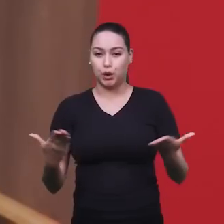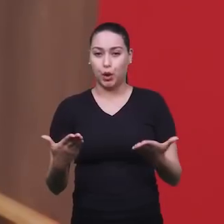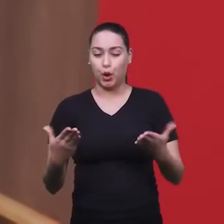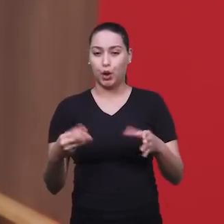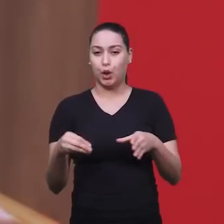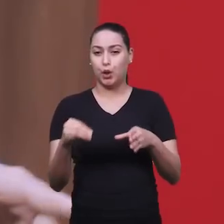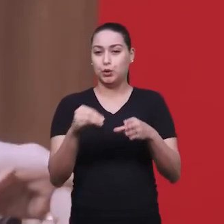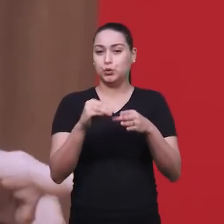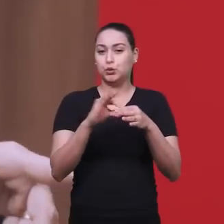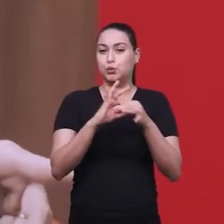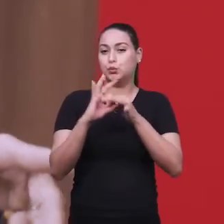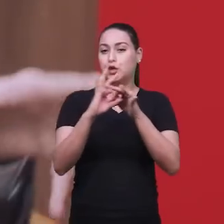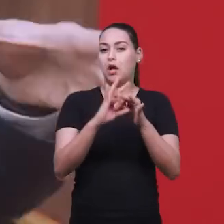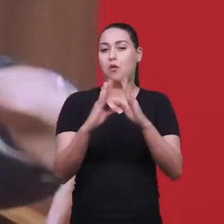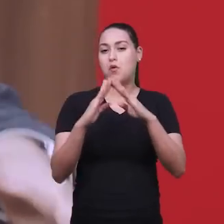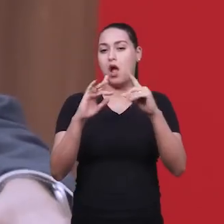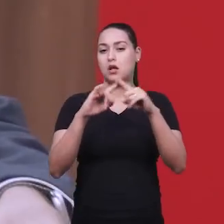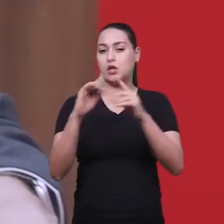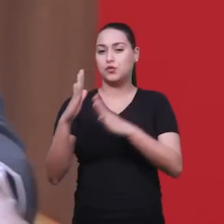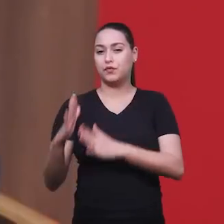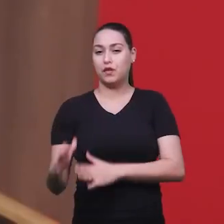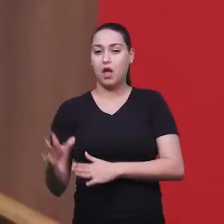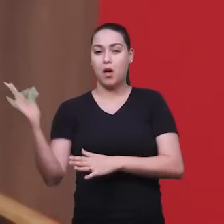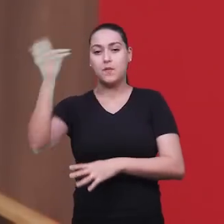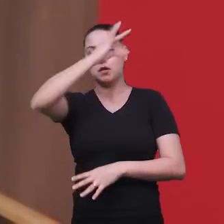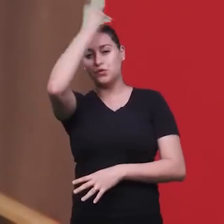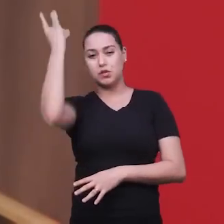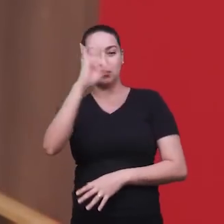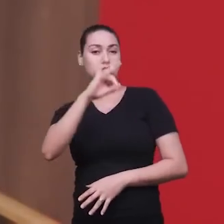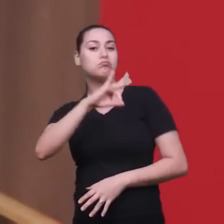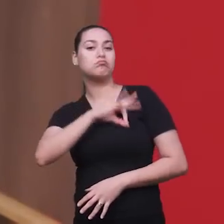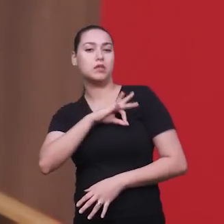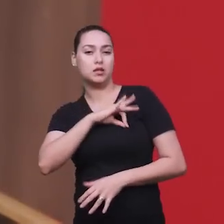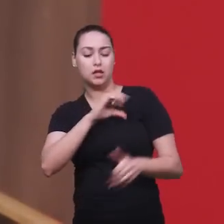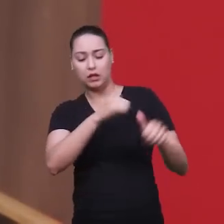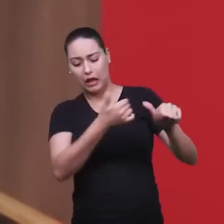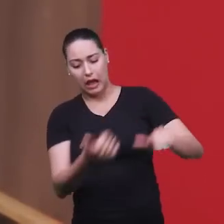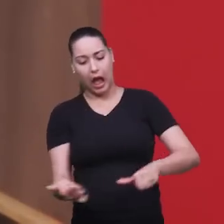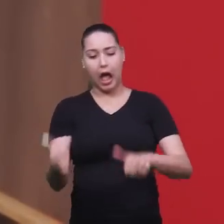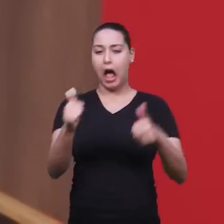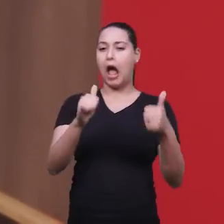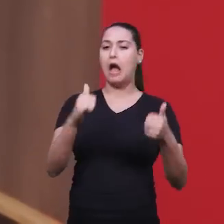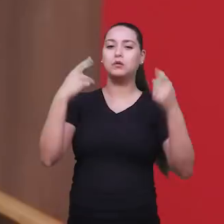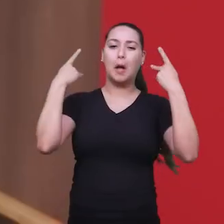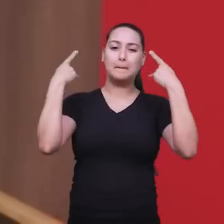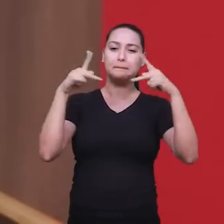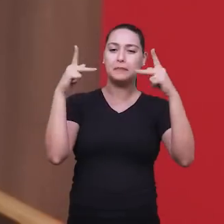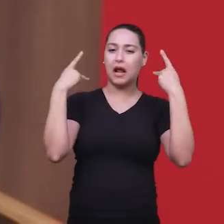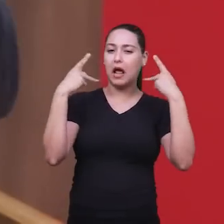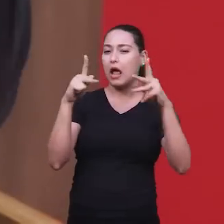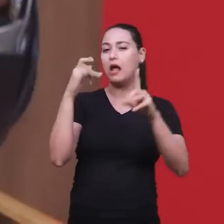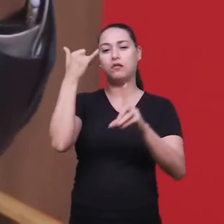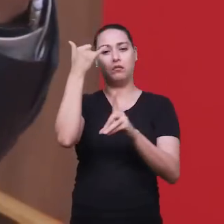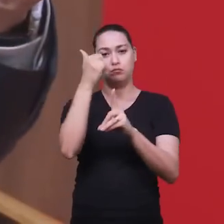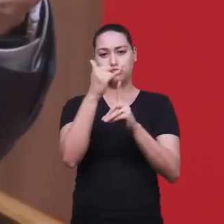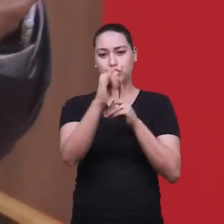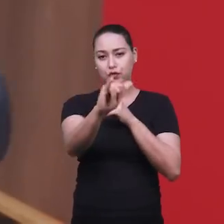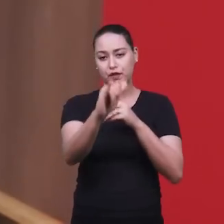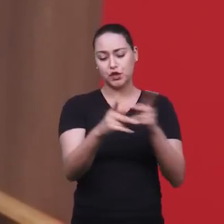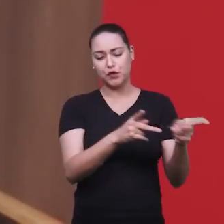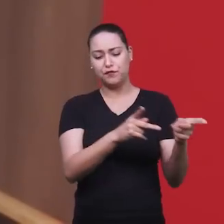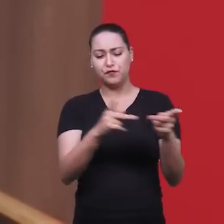como membro da igreja fiel, desce as águas, batizado com o Espírito Santo. Em tantos casos é usado para